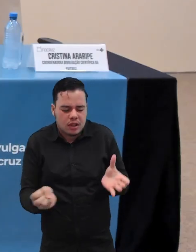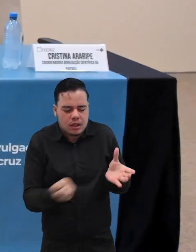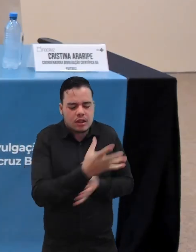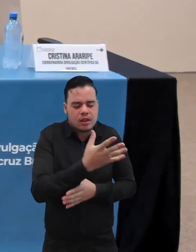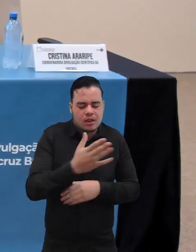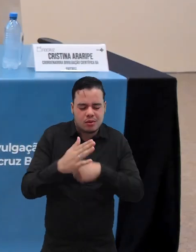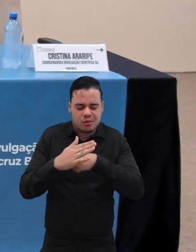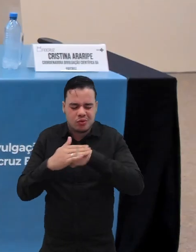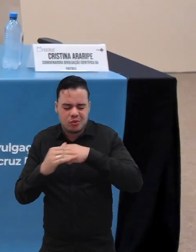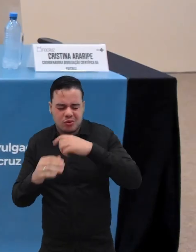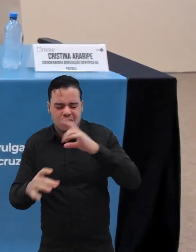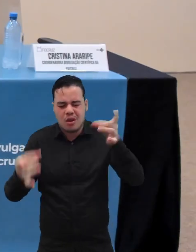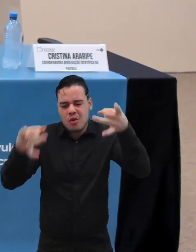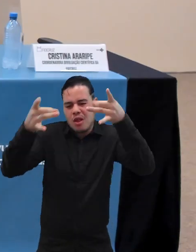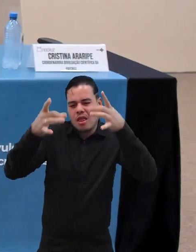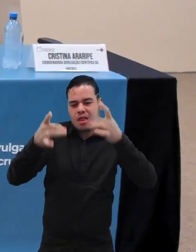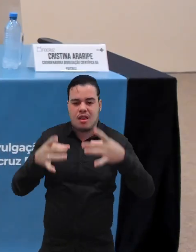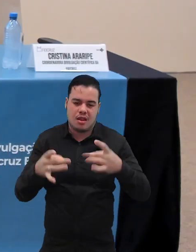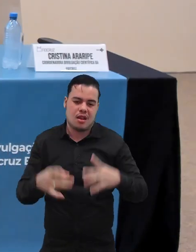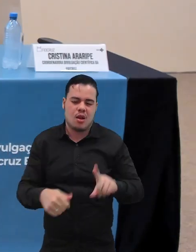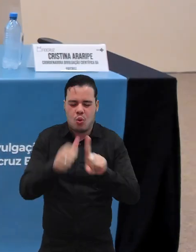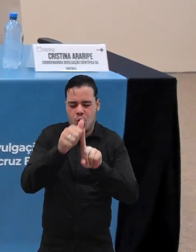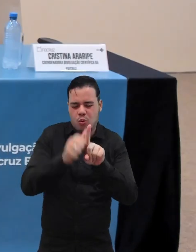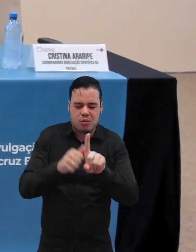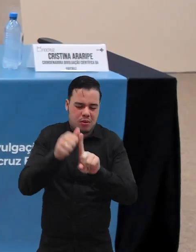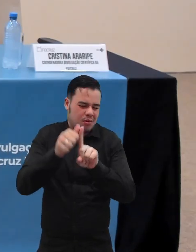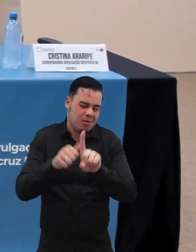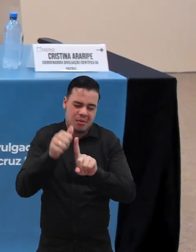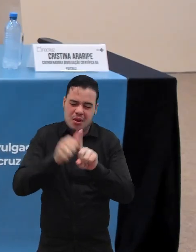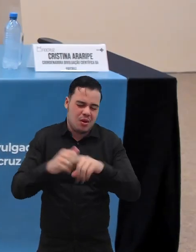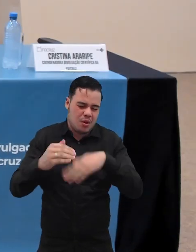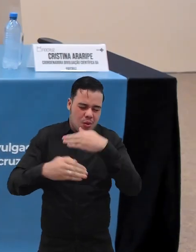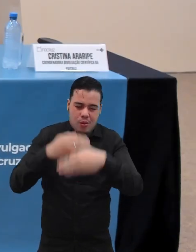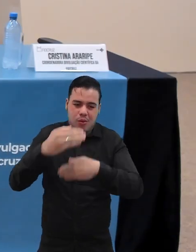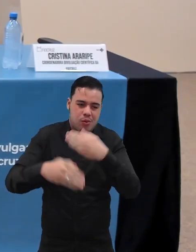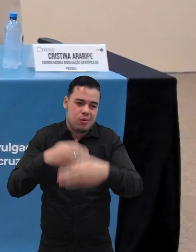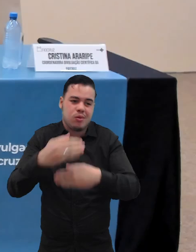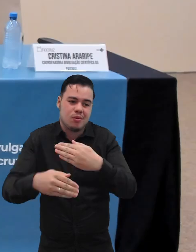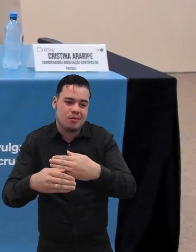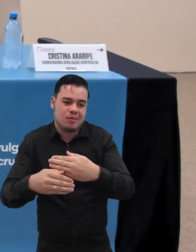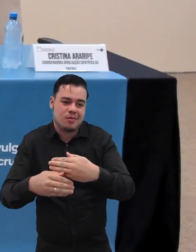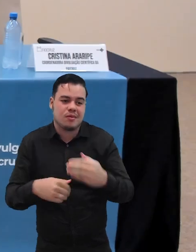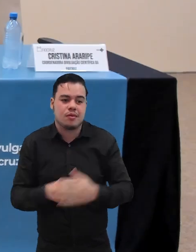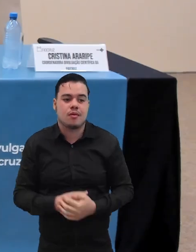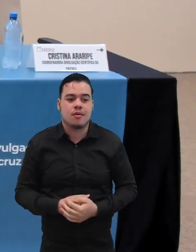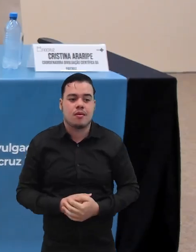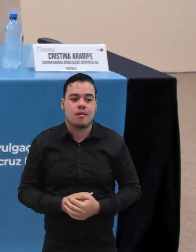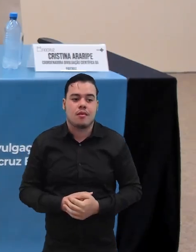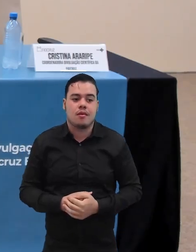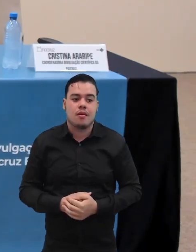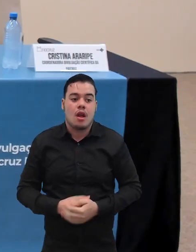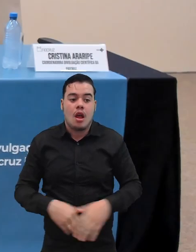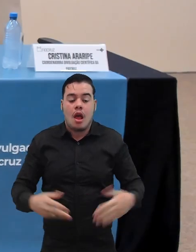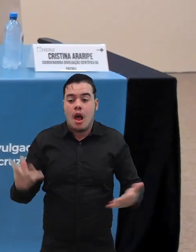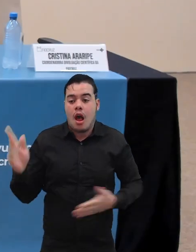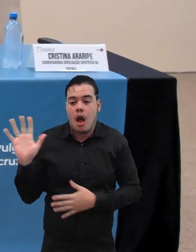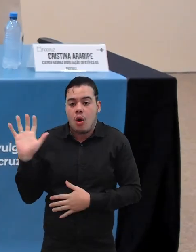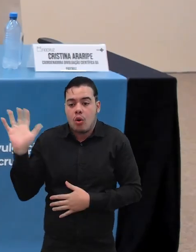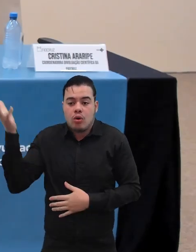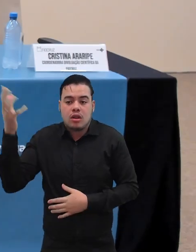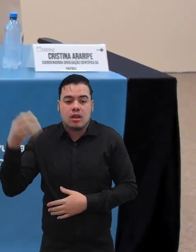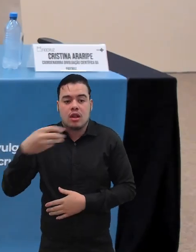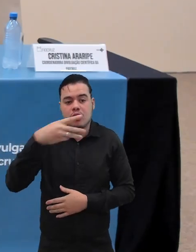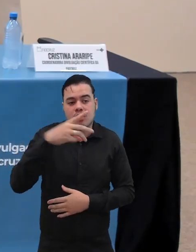com muito carinho ao longo de meses. E claro que a gente não planejou isso, mas aconteceu dele estar sendo realizado justamente